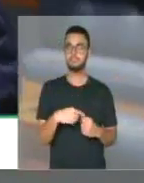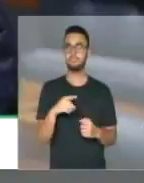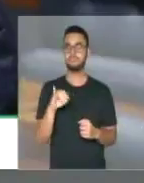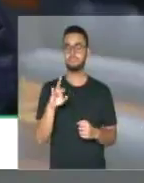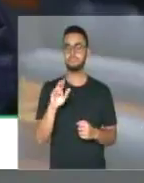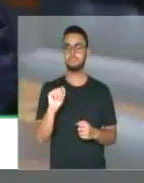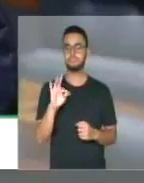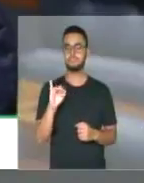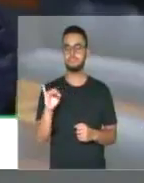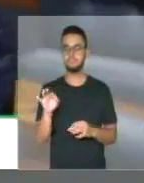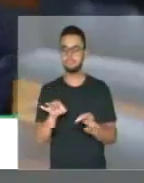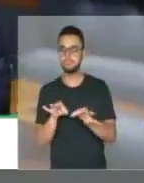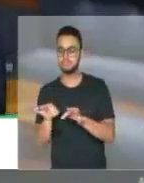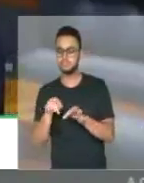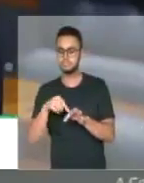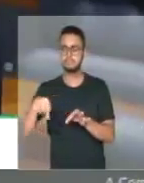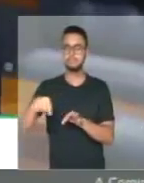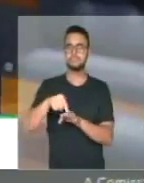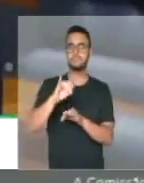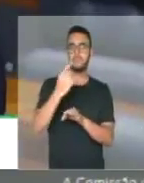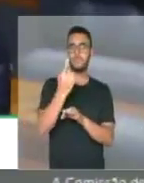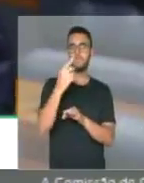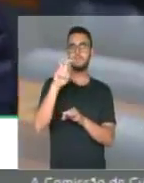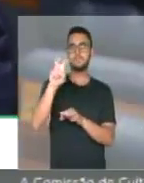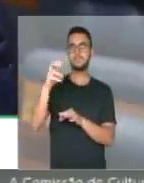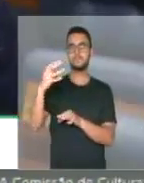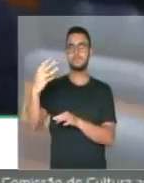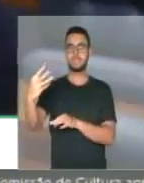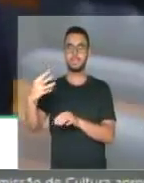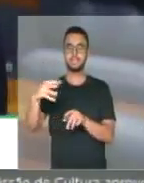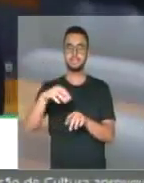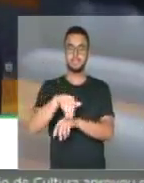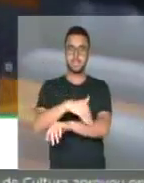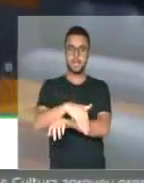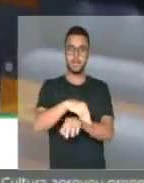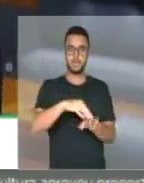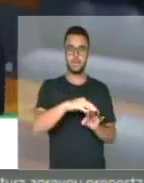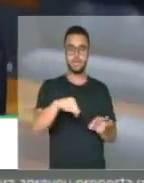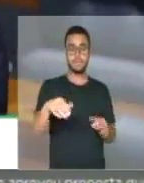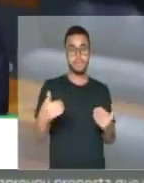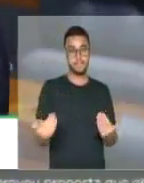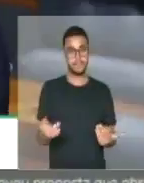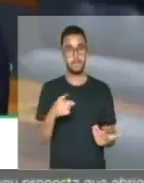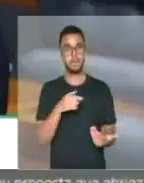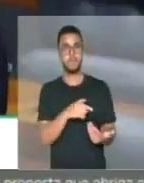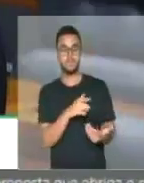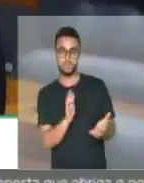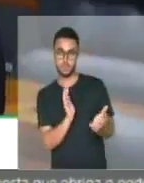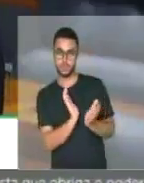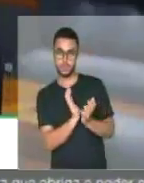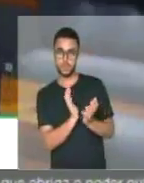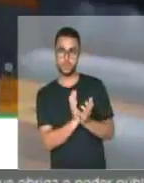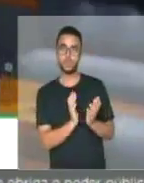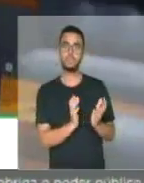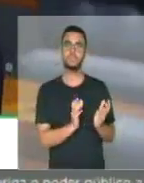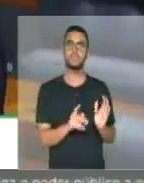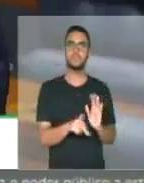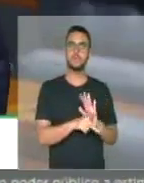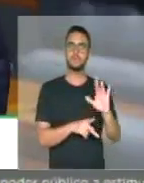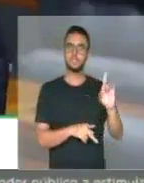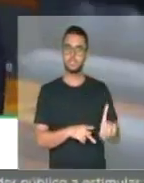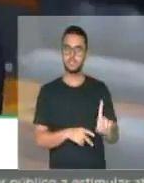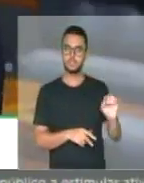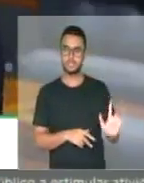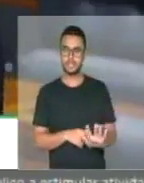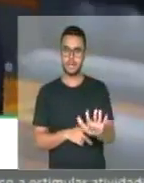perímetro urbano da 153 daquela cidade, e ele prontamente foi atendido pela equipe do diretor-geral